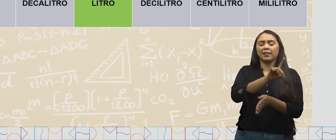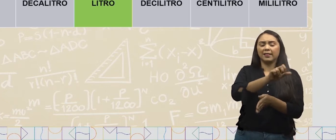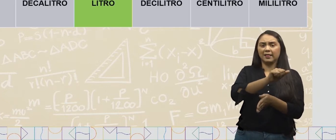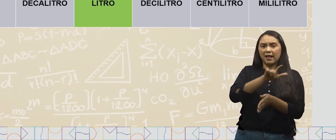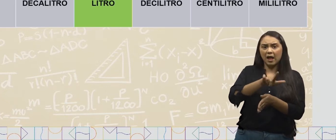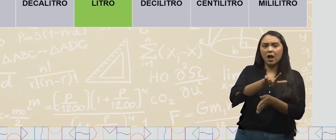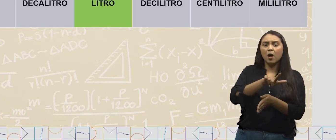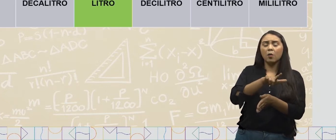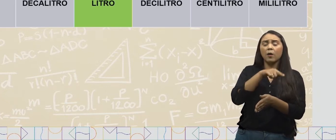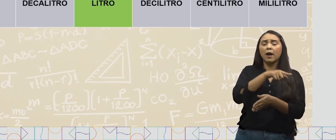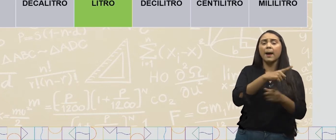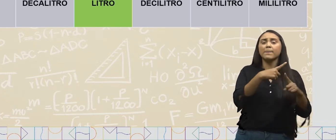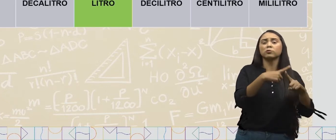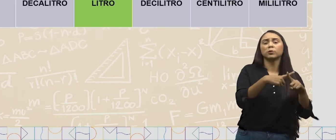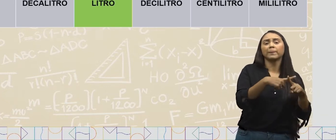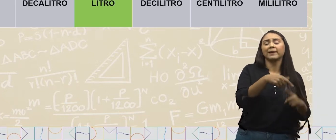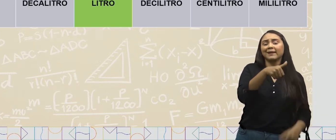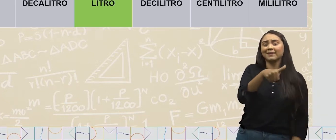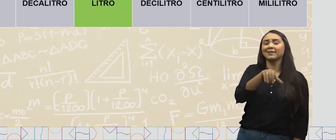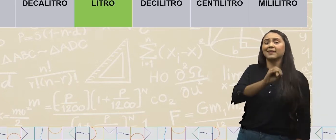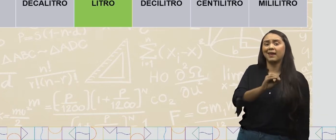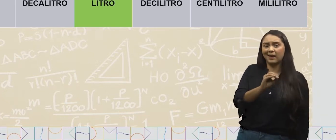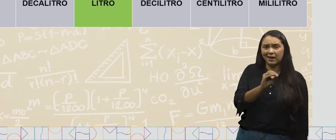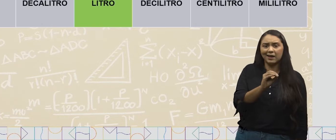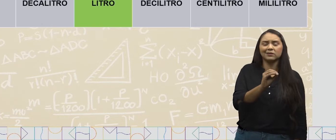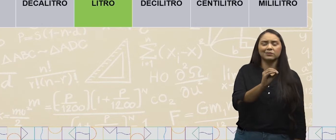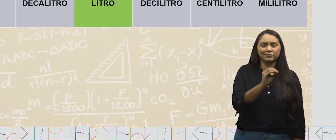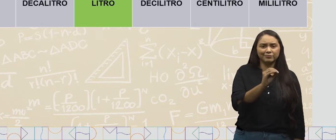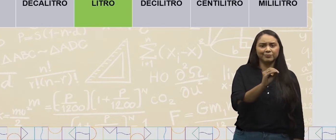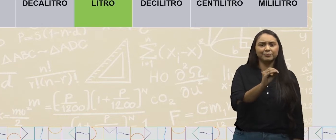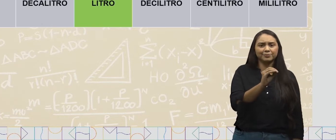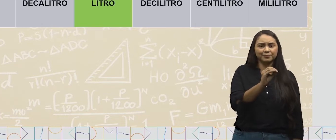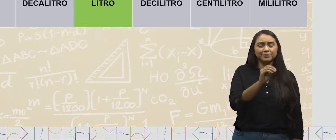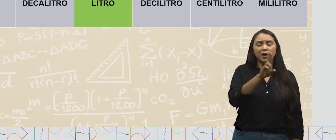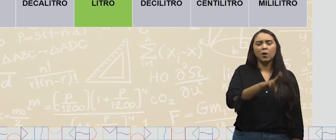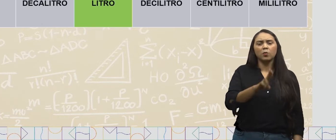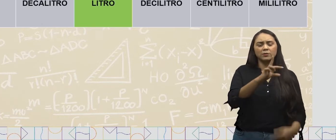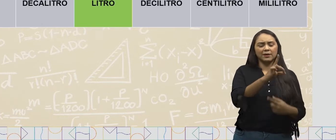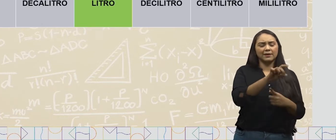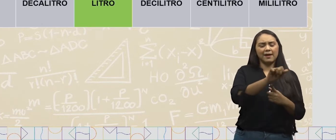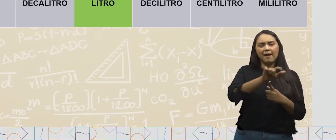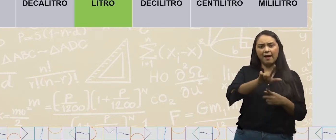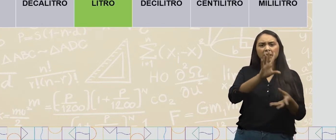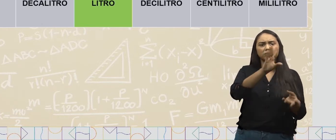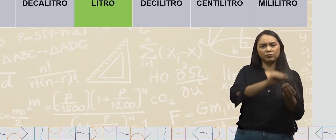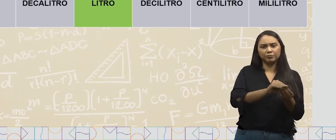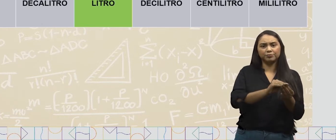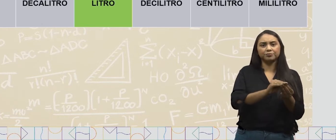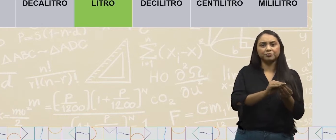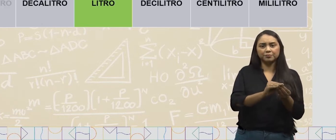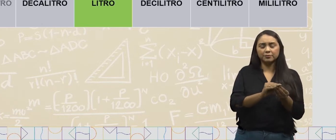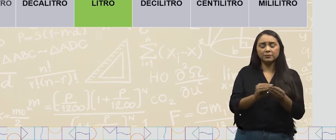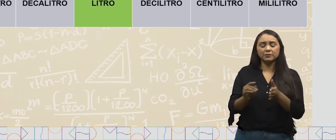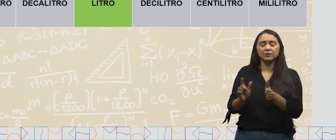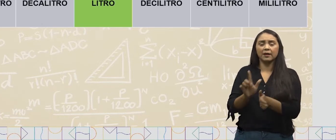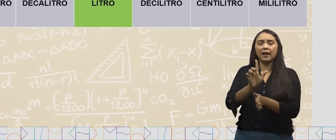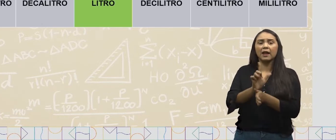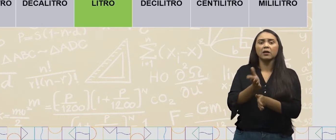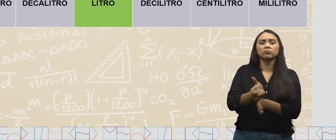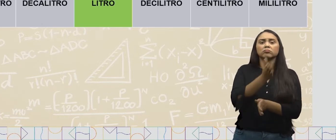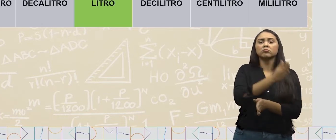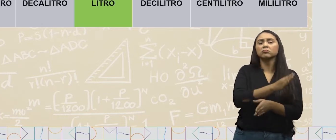por 10 e tem como símbolo as letras D, A, L. Já o